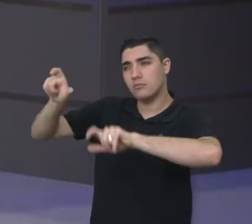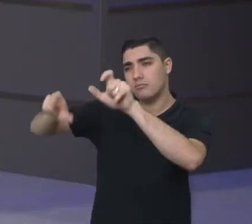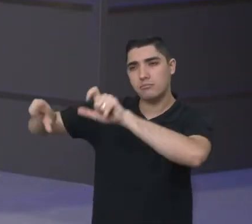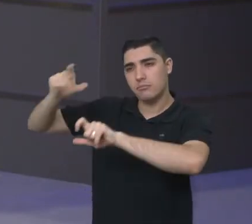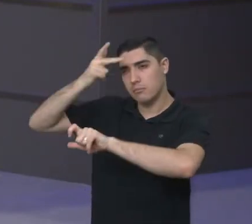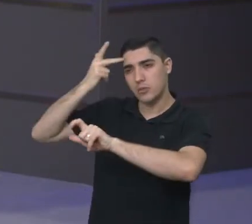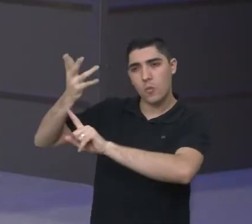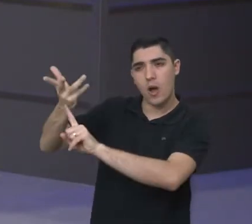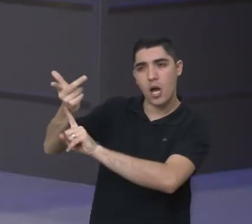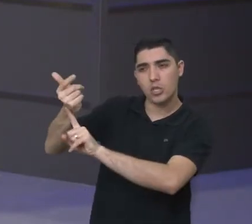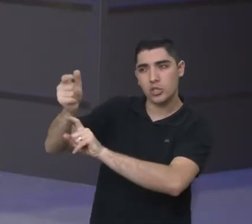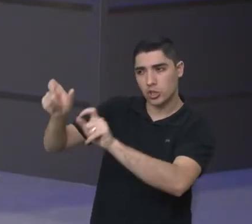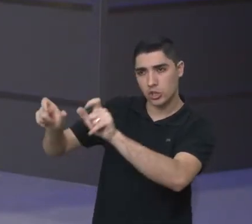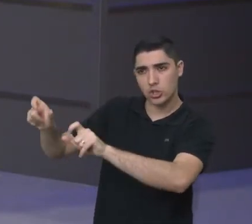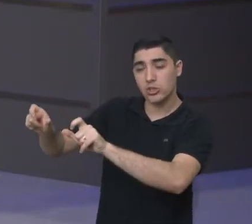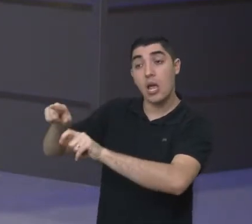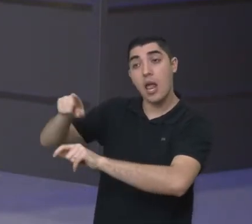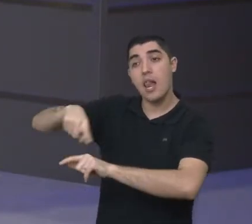para ilustrar